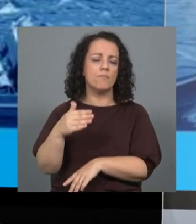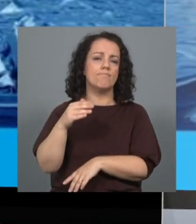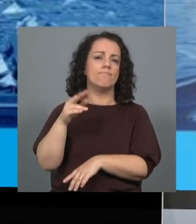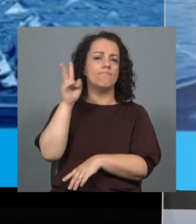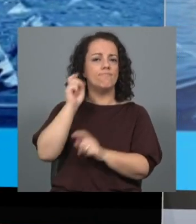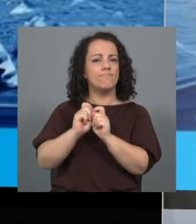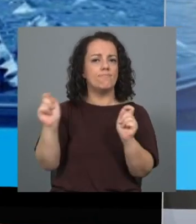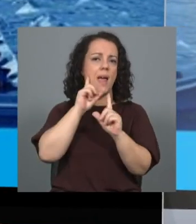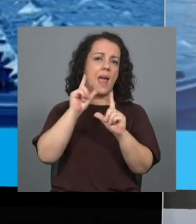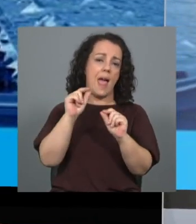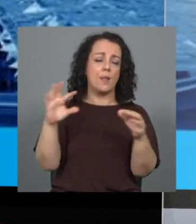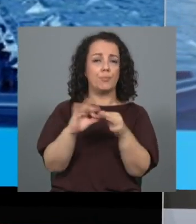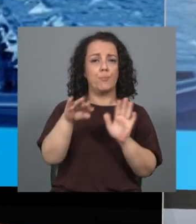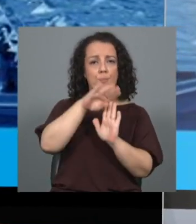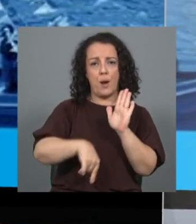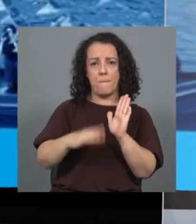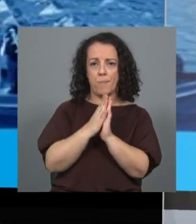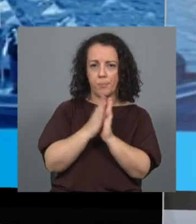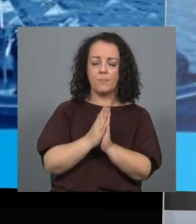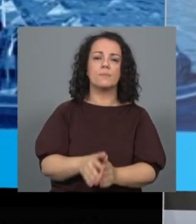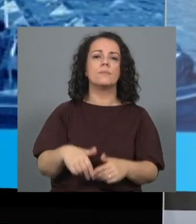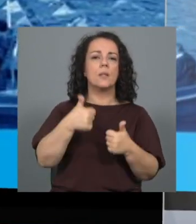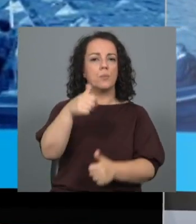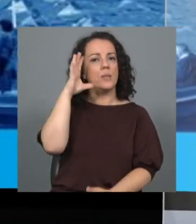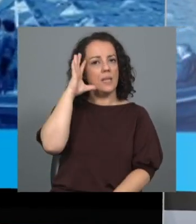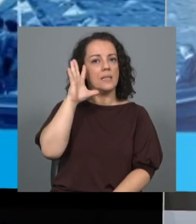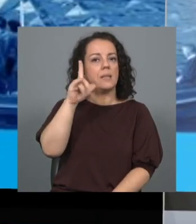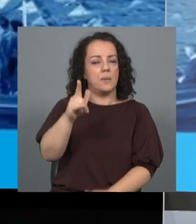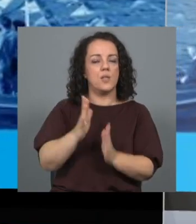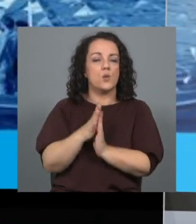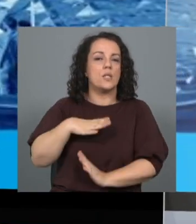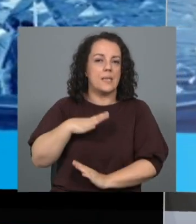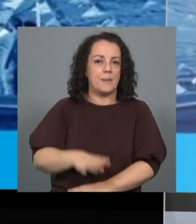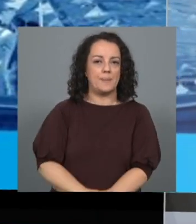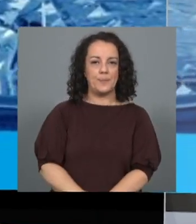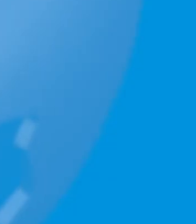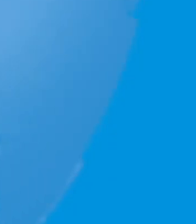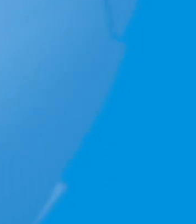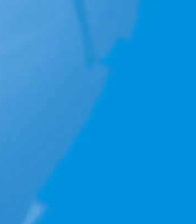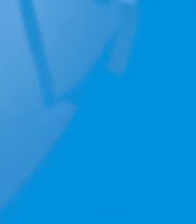edição rádio do programa Eclésia. Tenha então uma muito boa tarde e até amanhã, se Deus quiser.